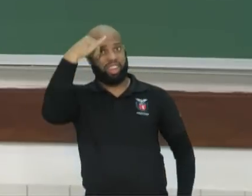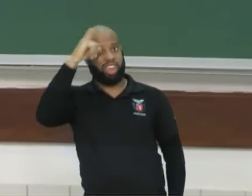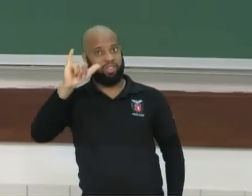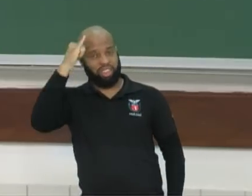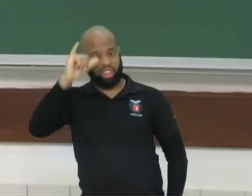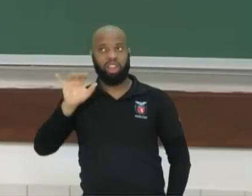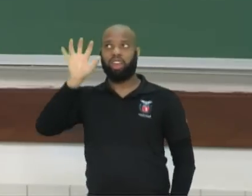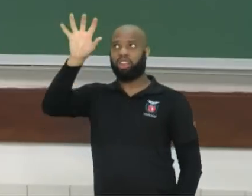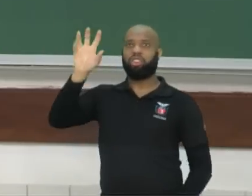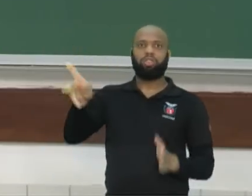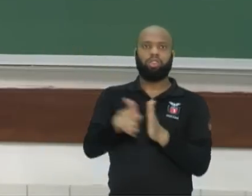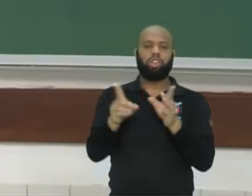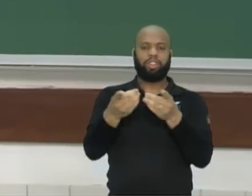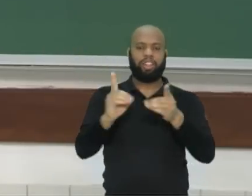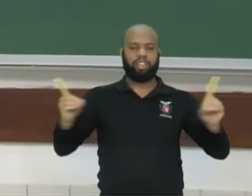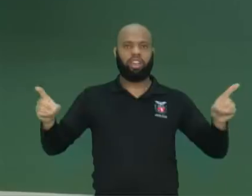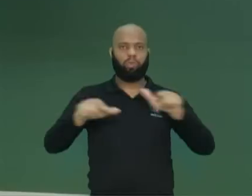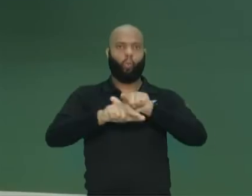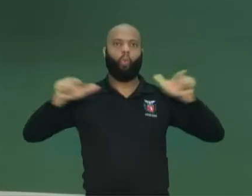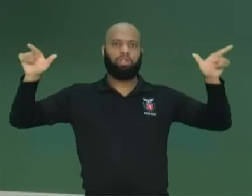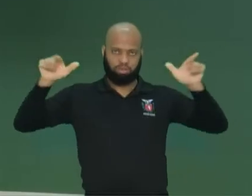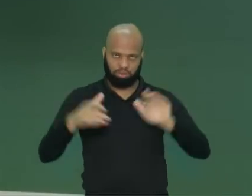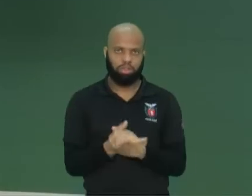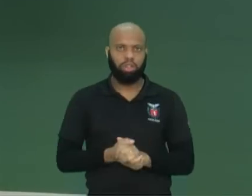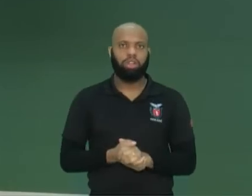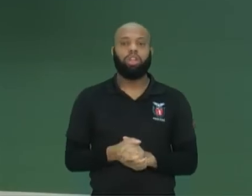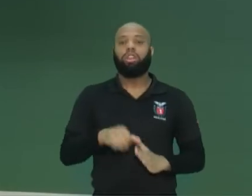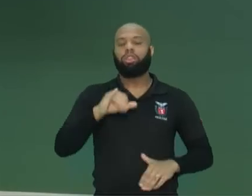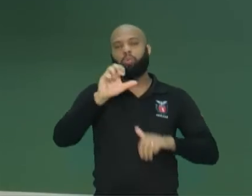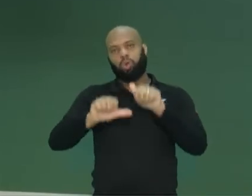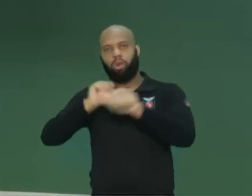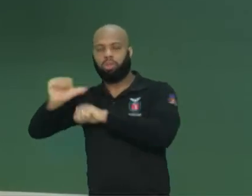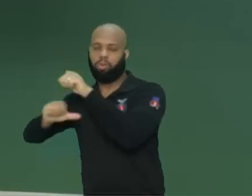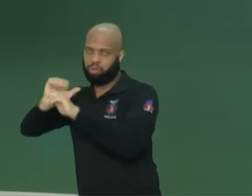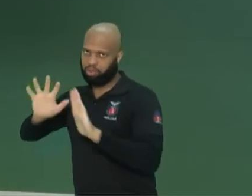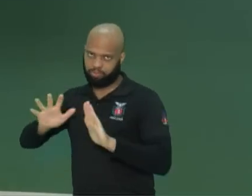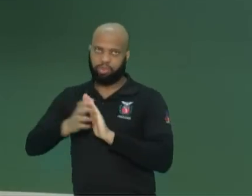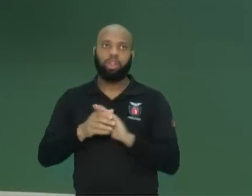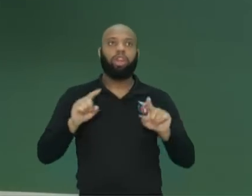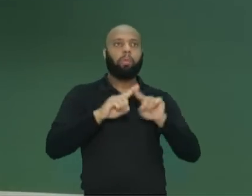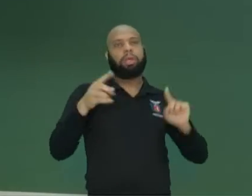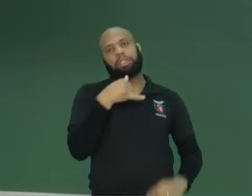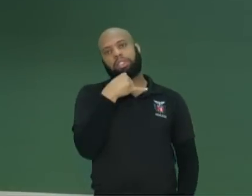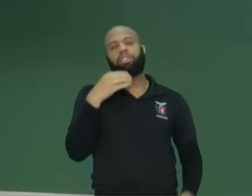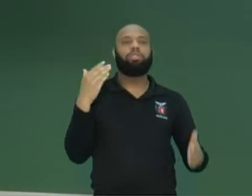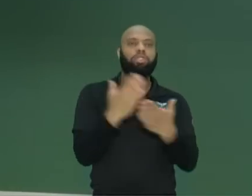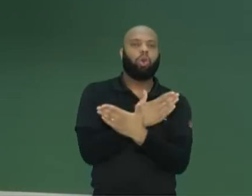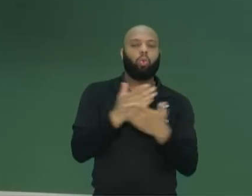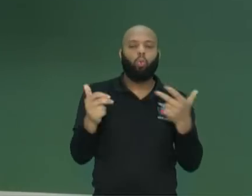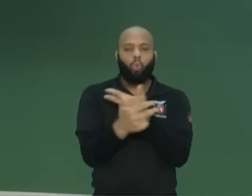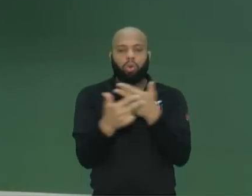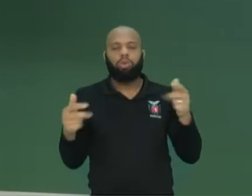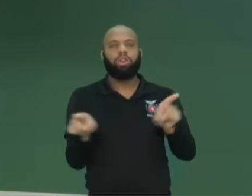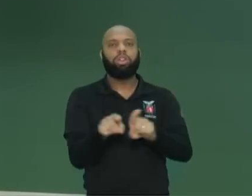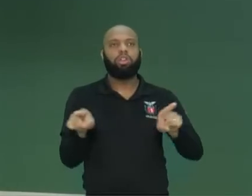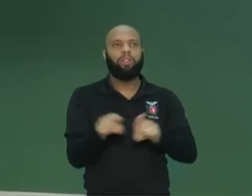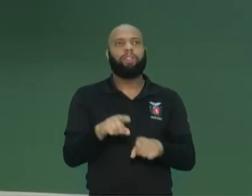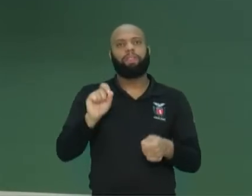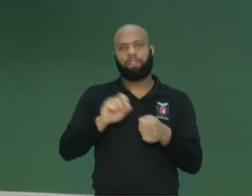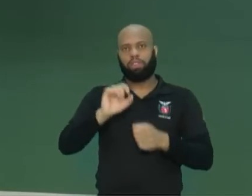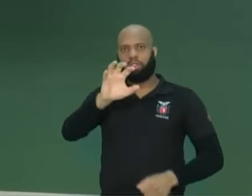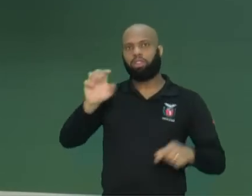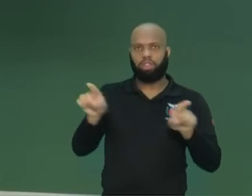um lugar deserto, né, modificando suas características. Mas, infelizmente, algumas atividades ali